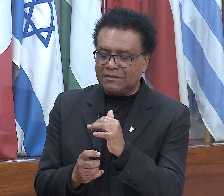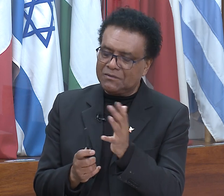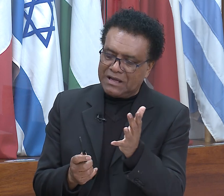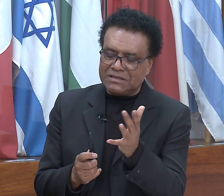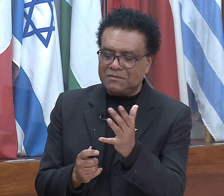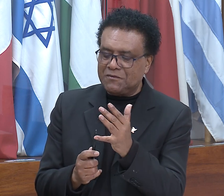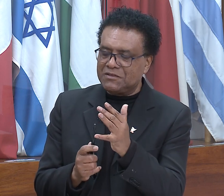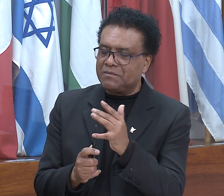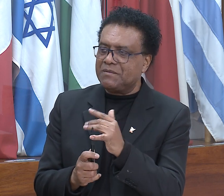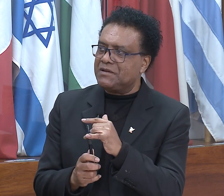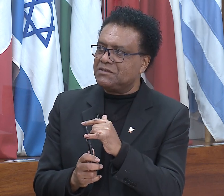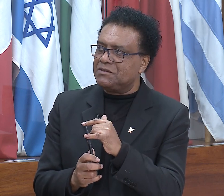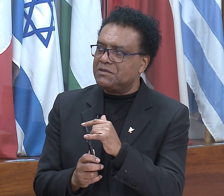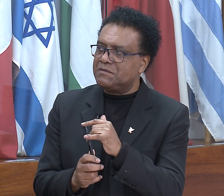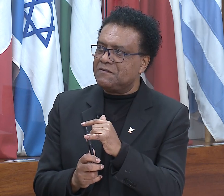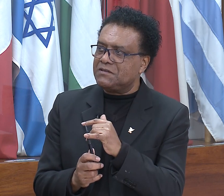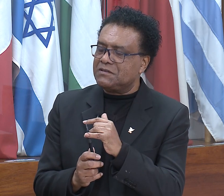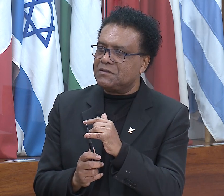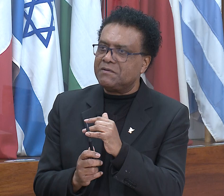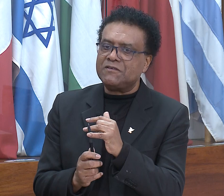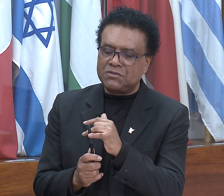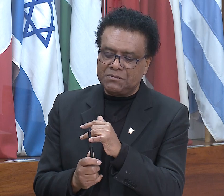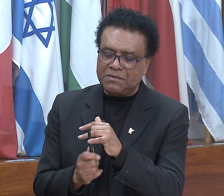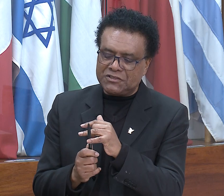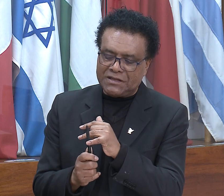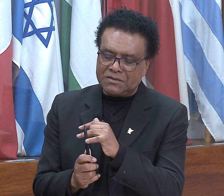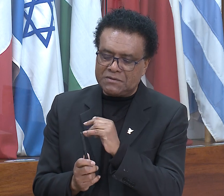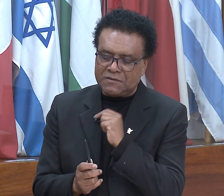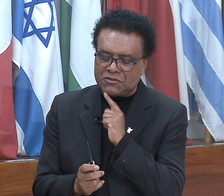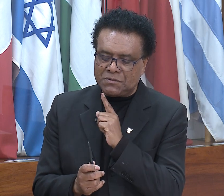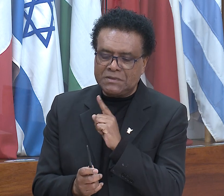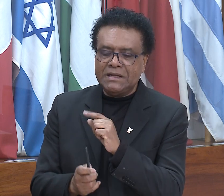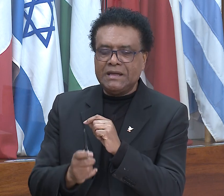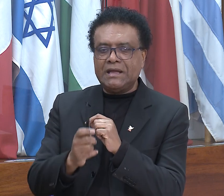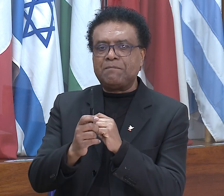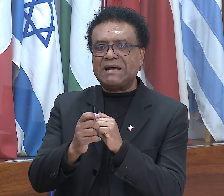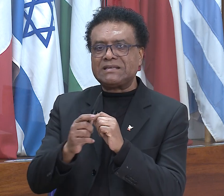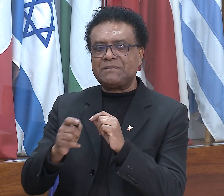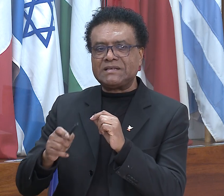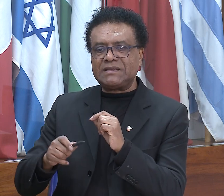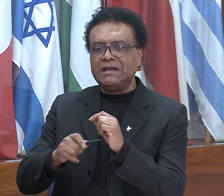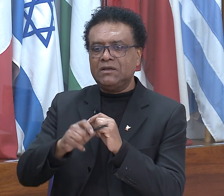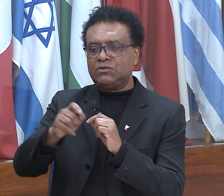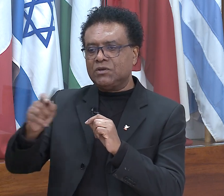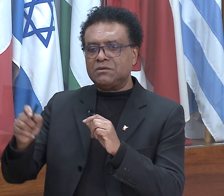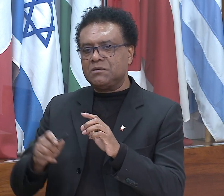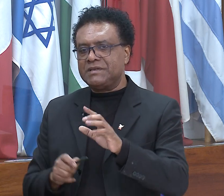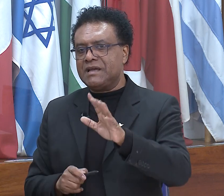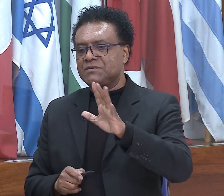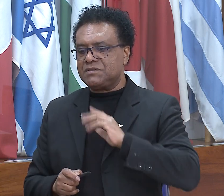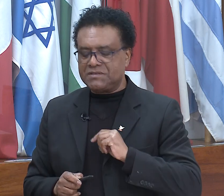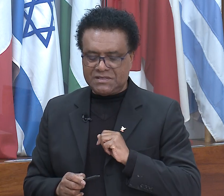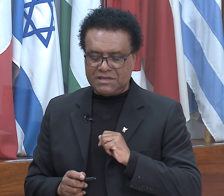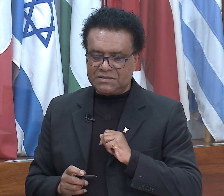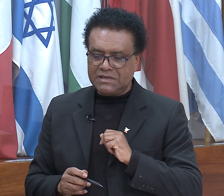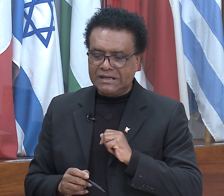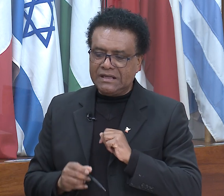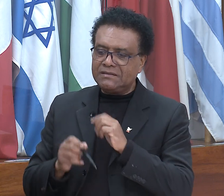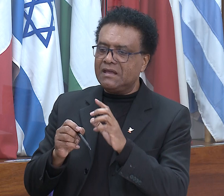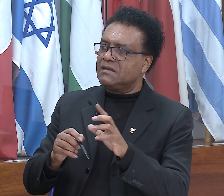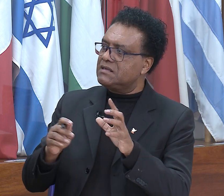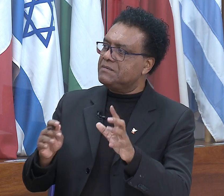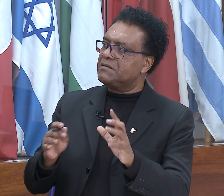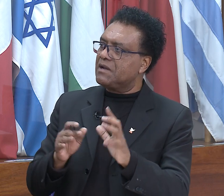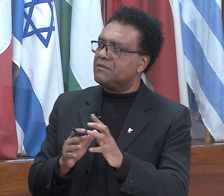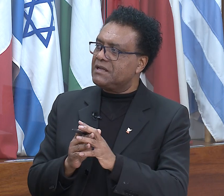no caso do meu foi dia primeiro de 2020 2021 em janeiro 2021 ele passa a representar toda uma comunidade com seus anseios